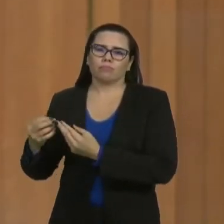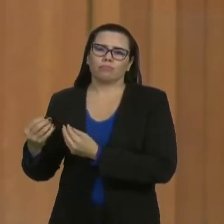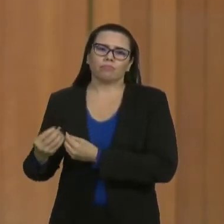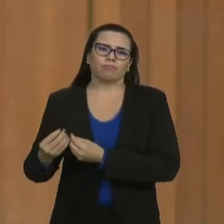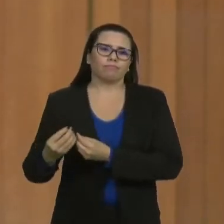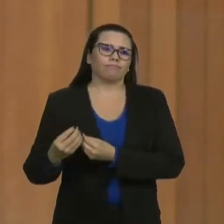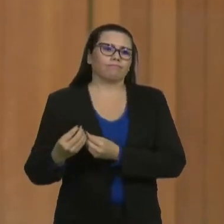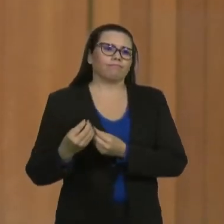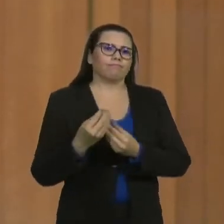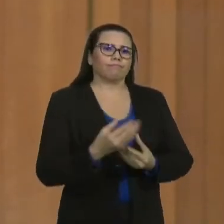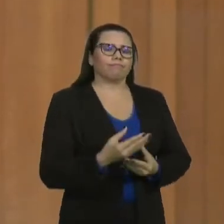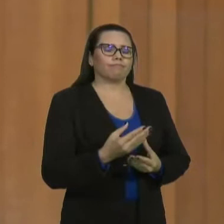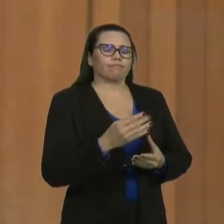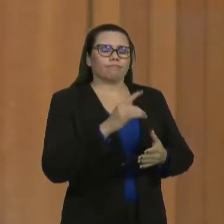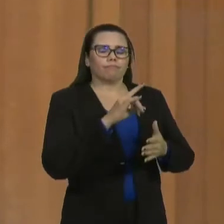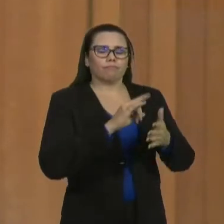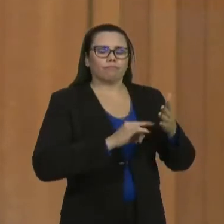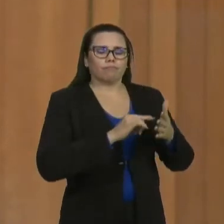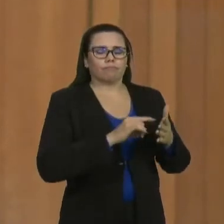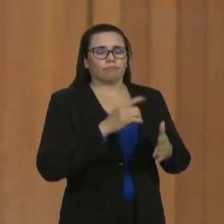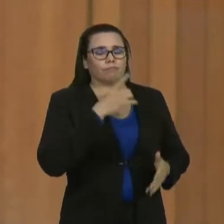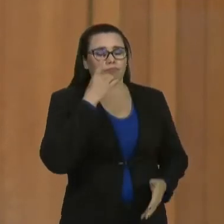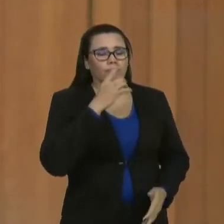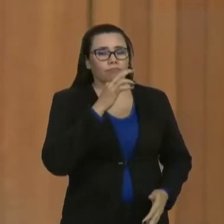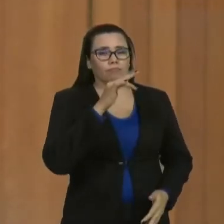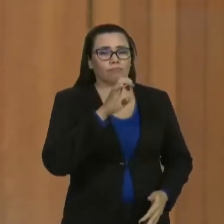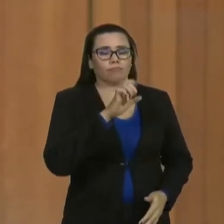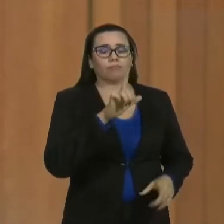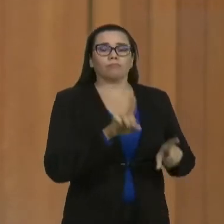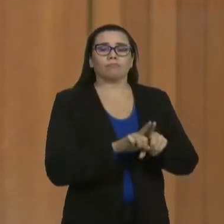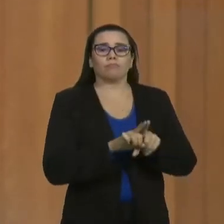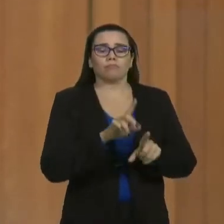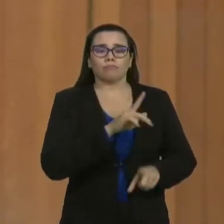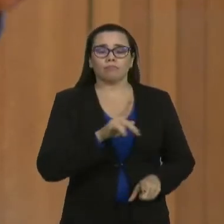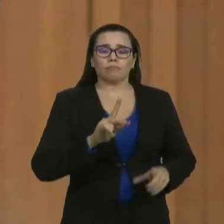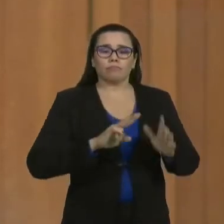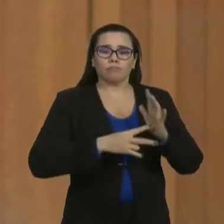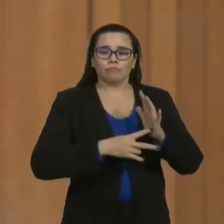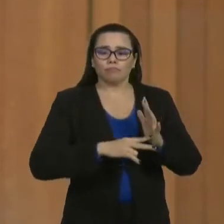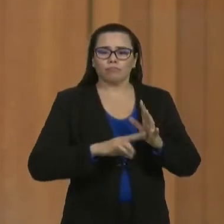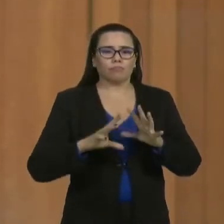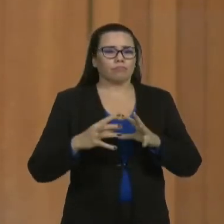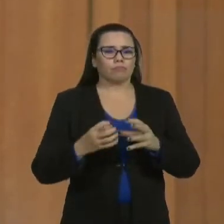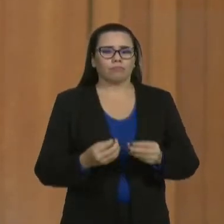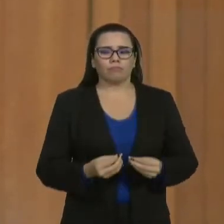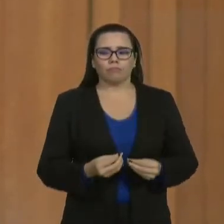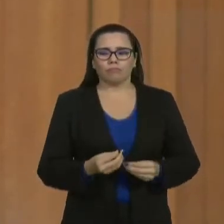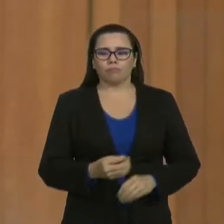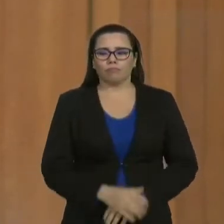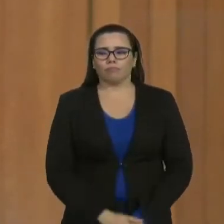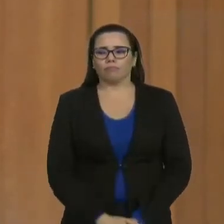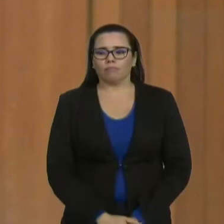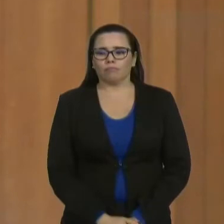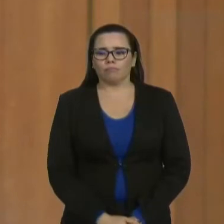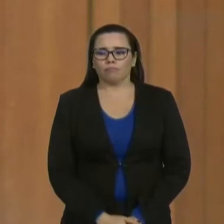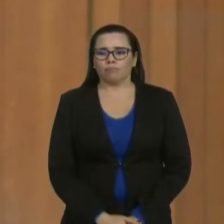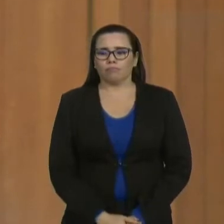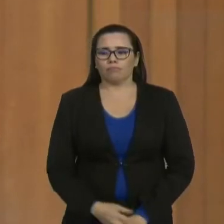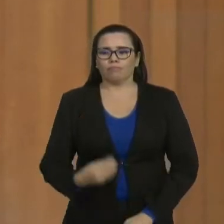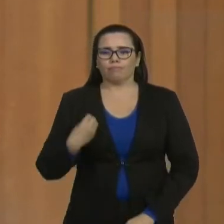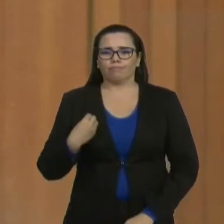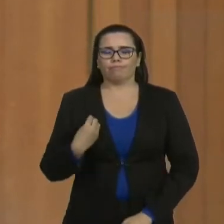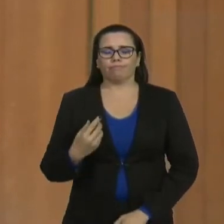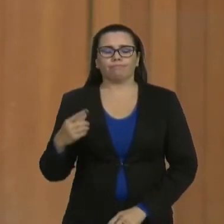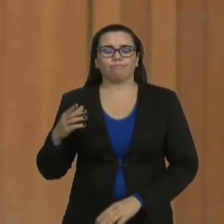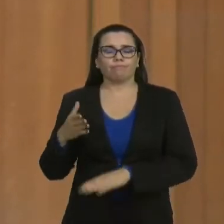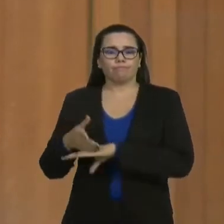seu Manuel, representantes da categoria e todos aqueles que estiverem de folga que possam acompanhar. Deputado Rafael Leitor